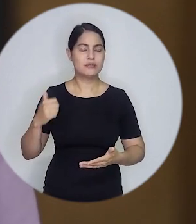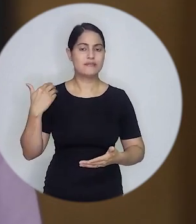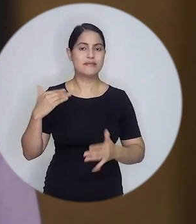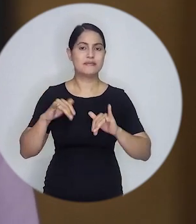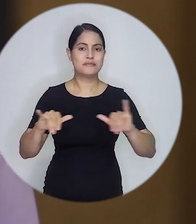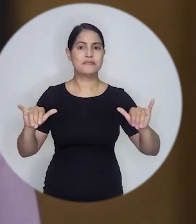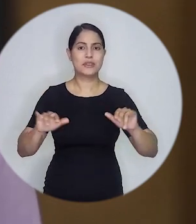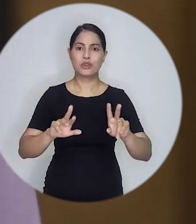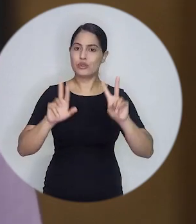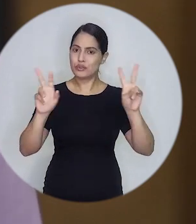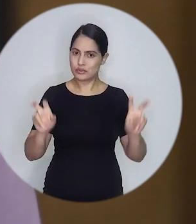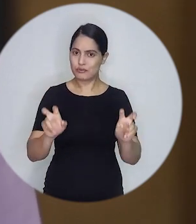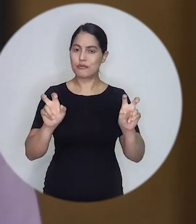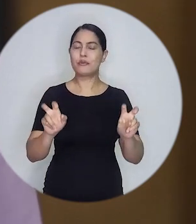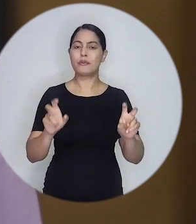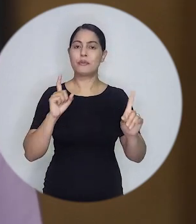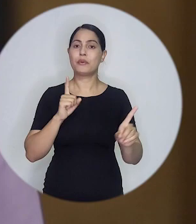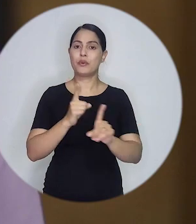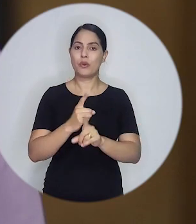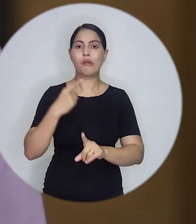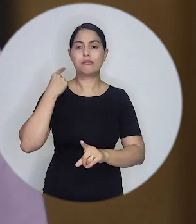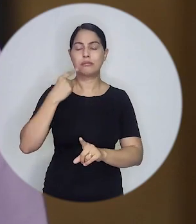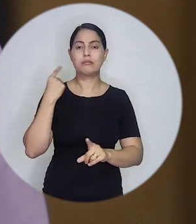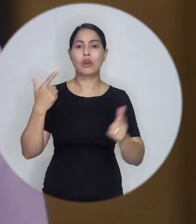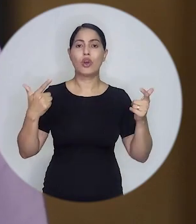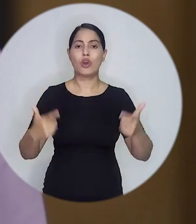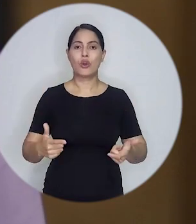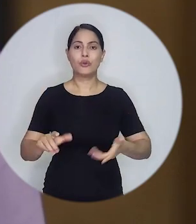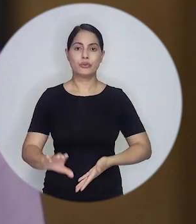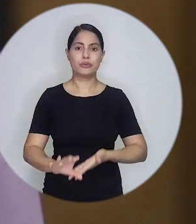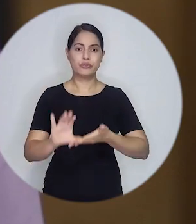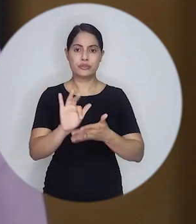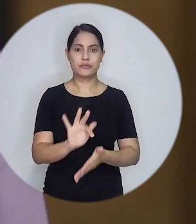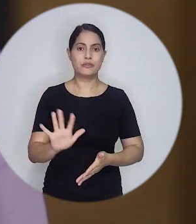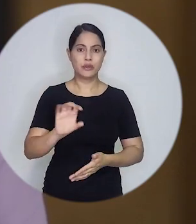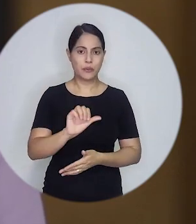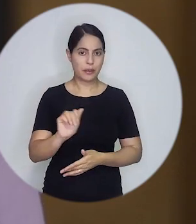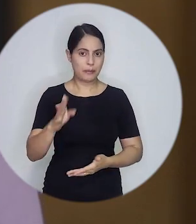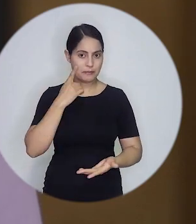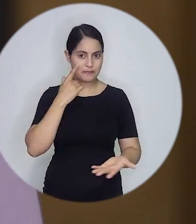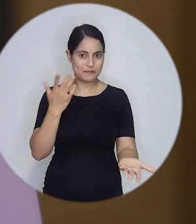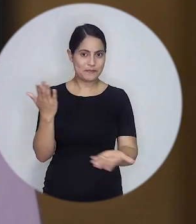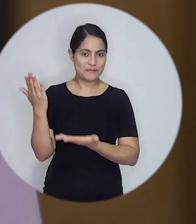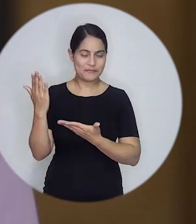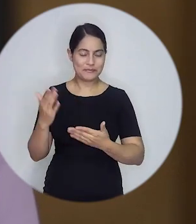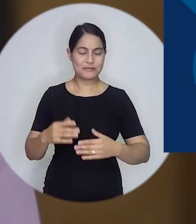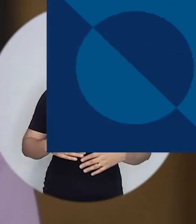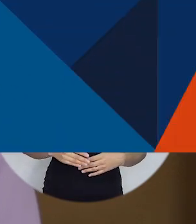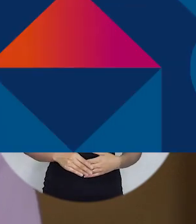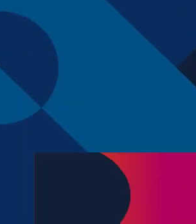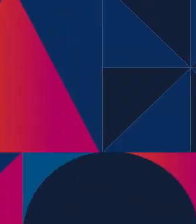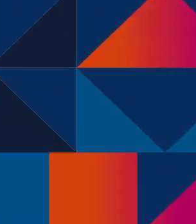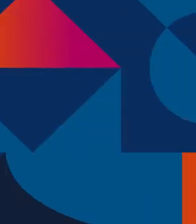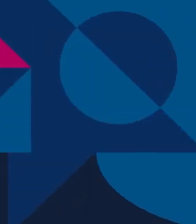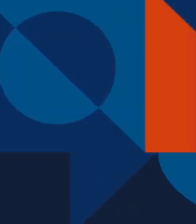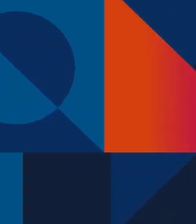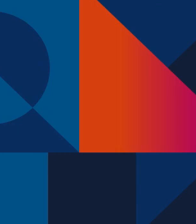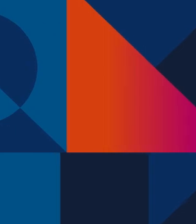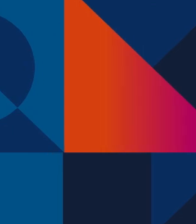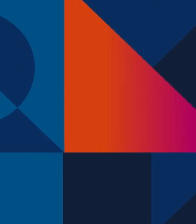defesa da democracia durante o encontro de advogados realizado na sede do Conselho Federal da OAB. Veja.